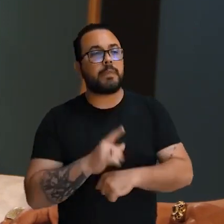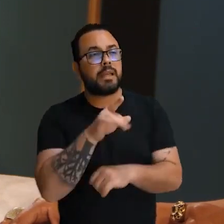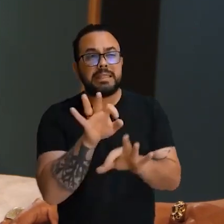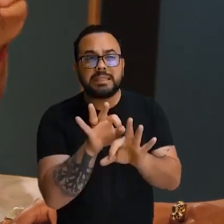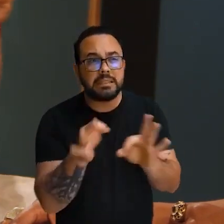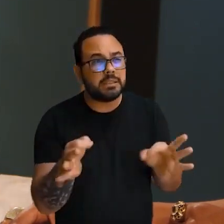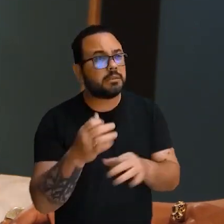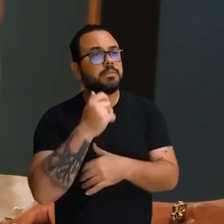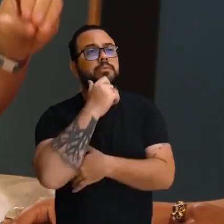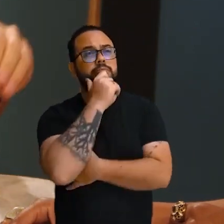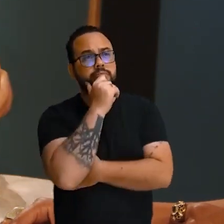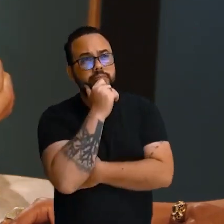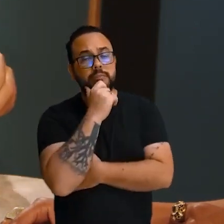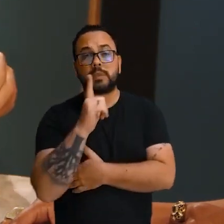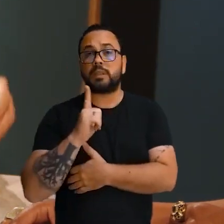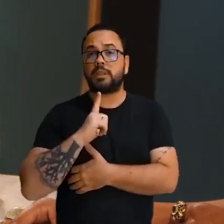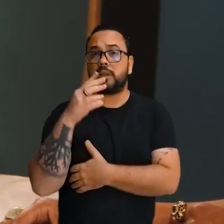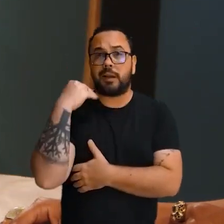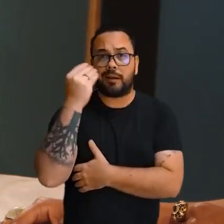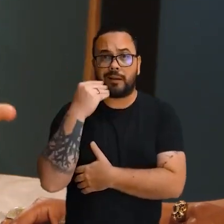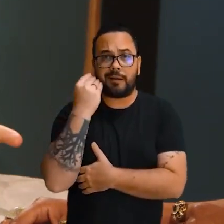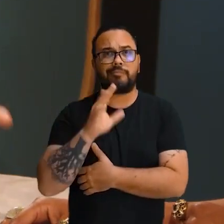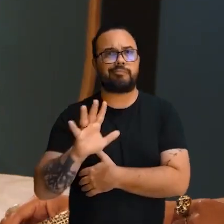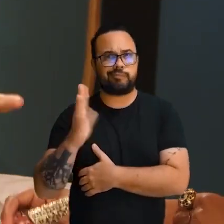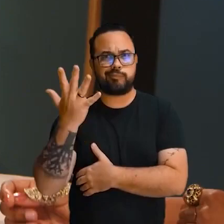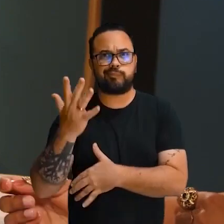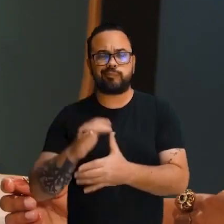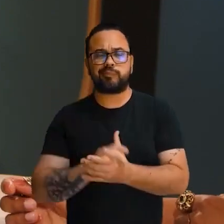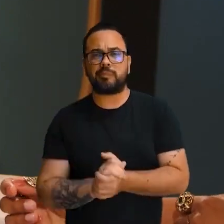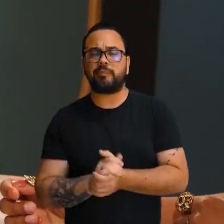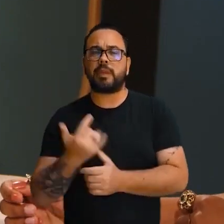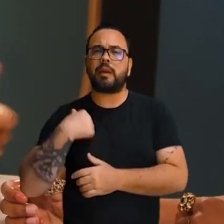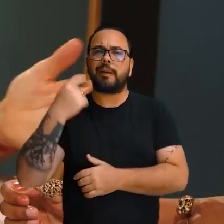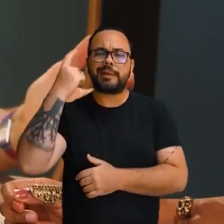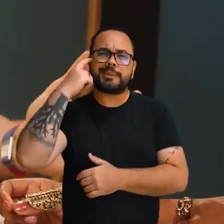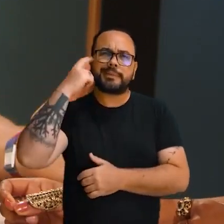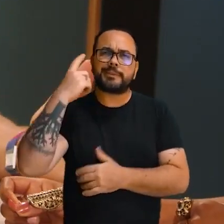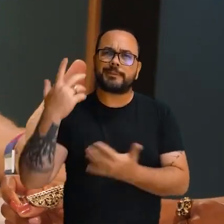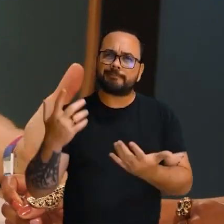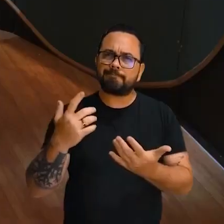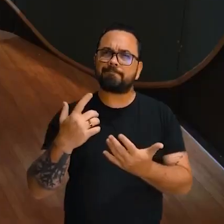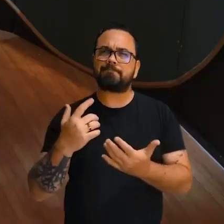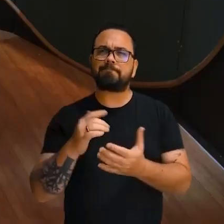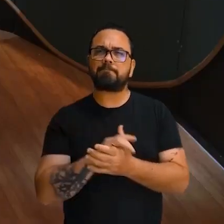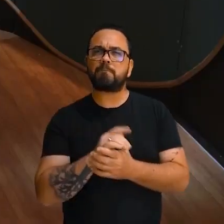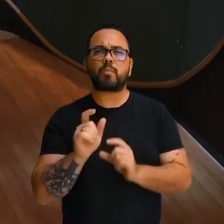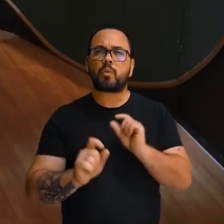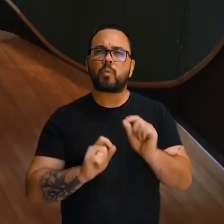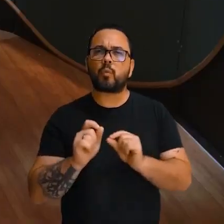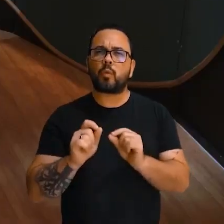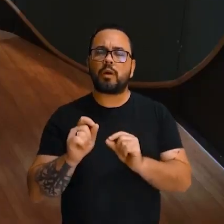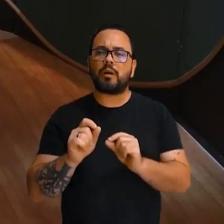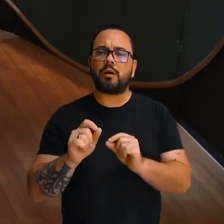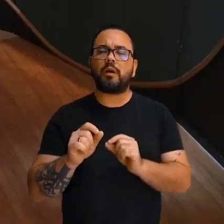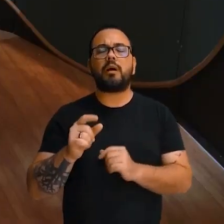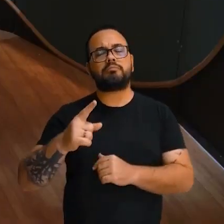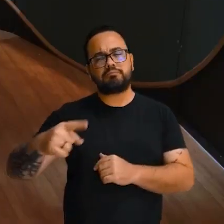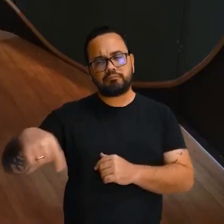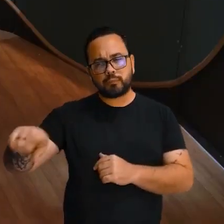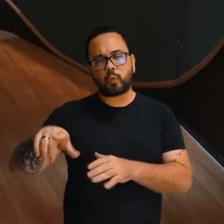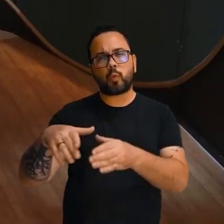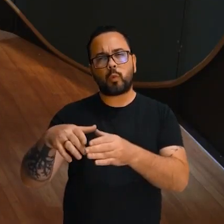pensava. Isso eu tive essa experiência várias vezes. Então eu comecei a repensar um pouco. Eu entendi o que o Mozart falava. Cara, eles têm razão,